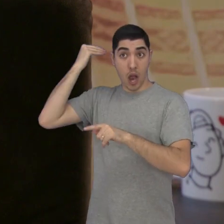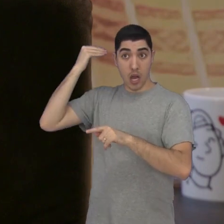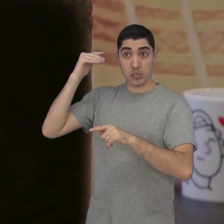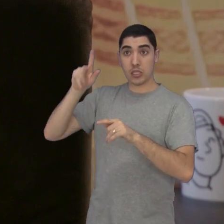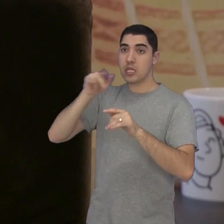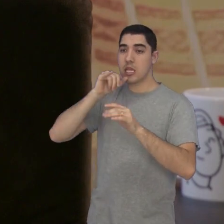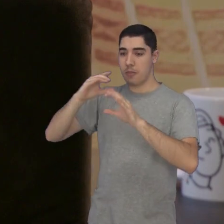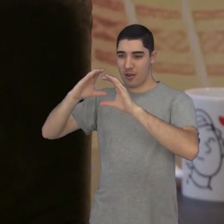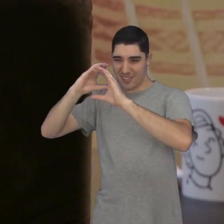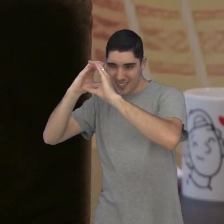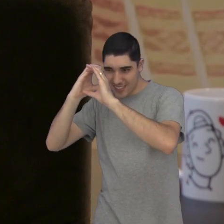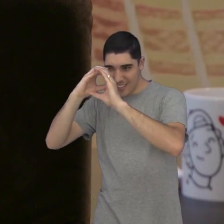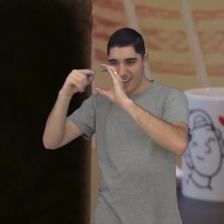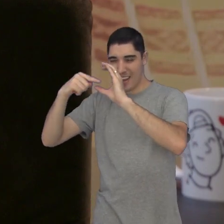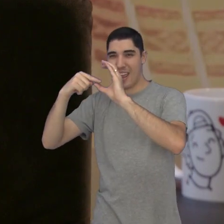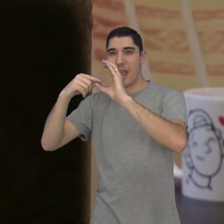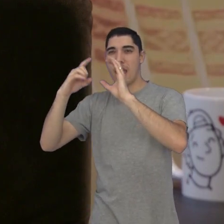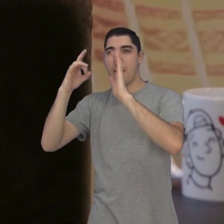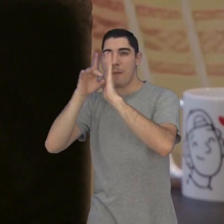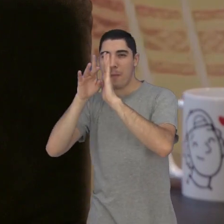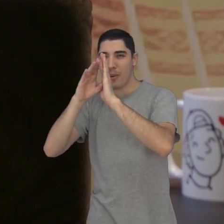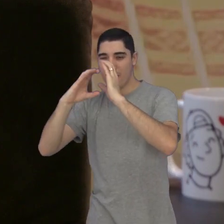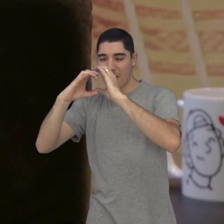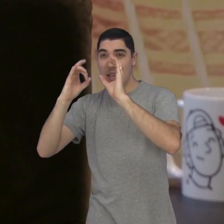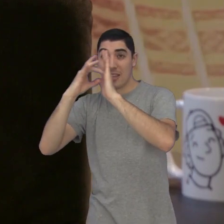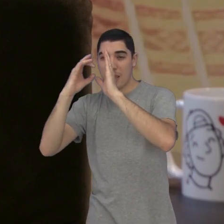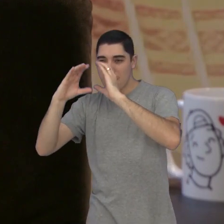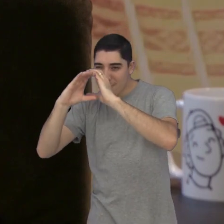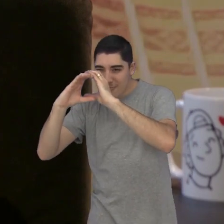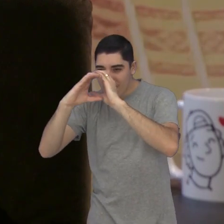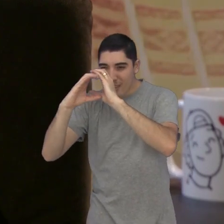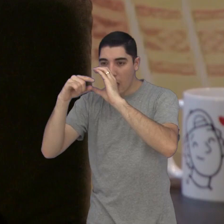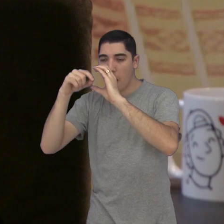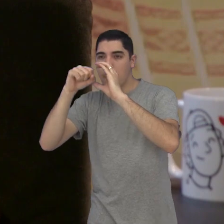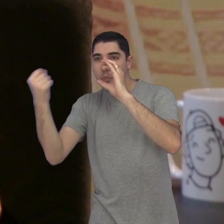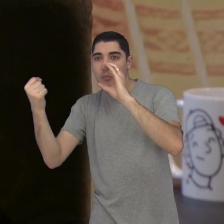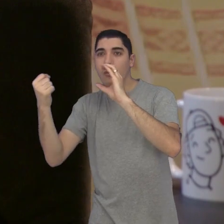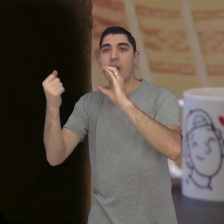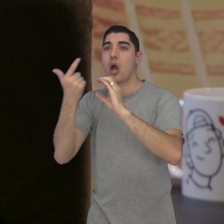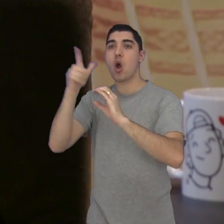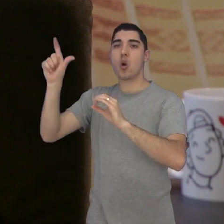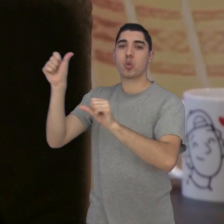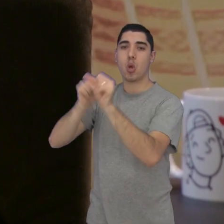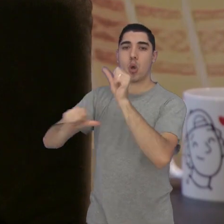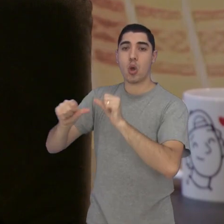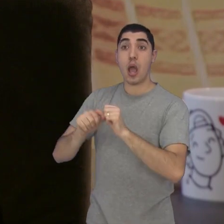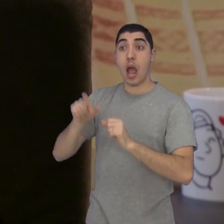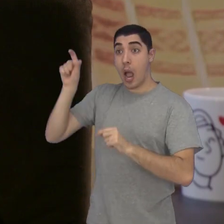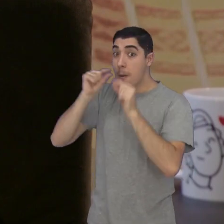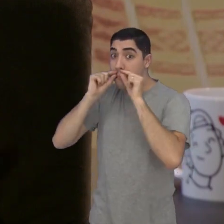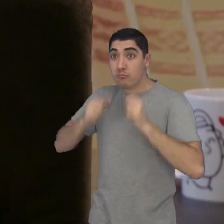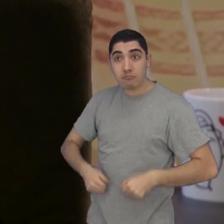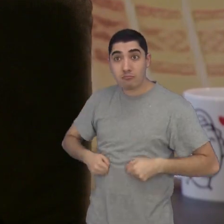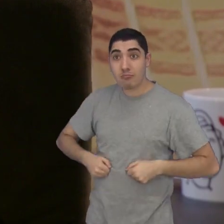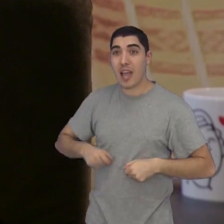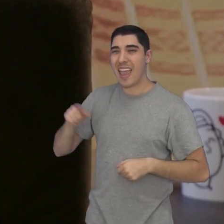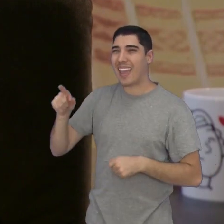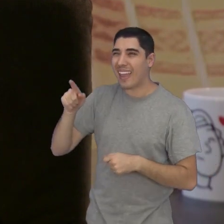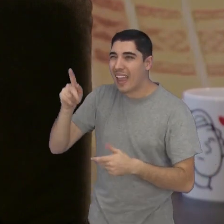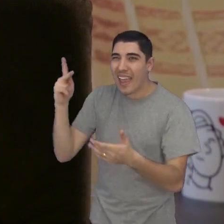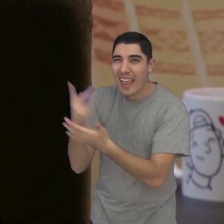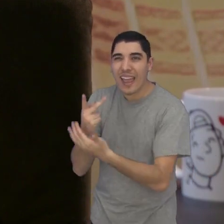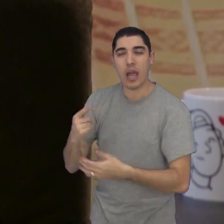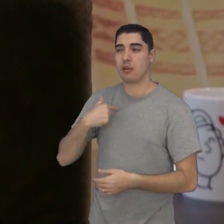perdeu dinheiro. Você vai ter que colocar outra. Então, ele ficava louco, estava gravando, vamos ensaiar primeiro. Deu, legal? Vamos